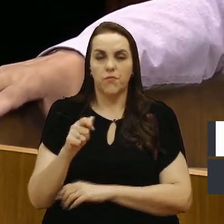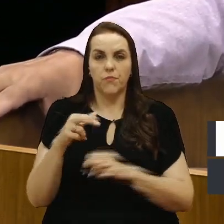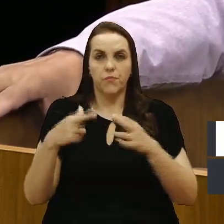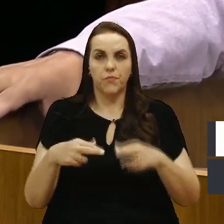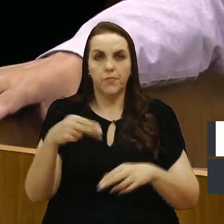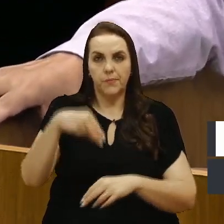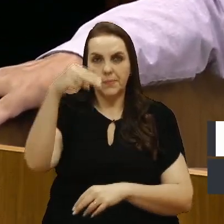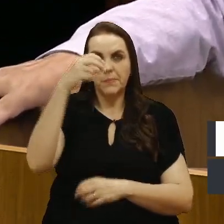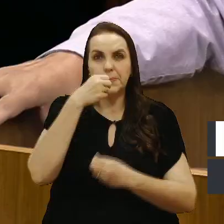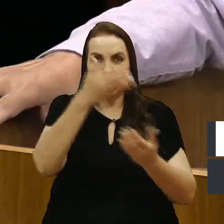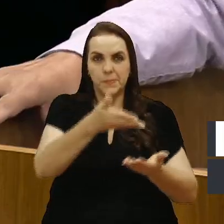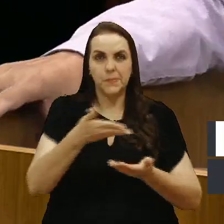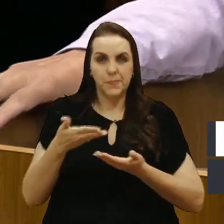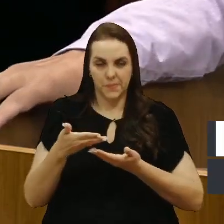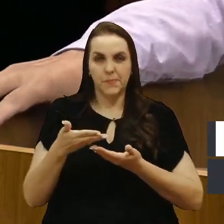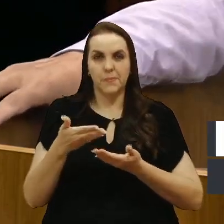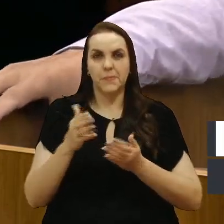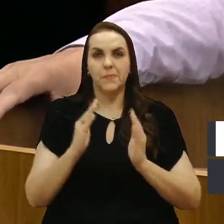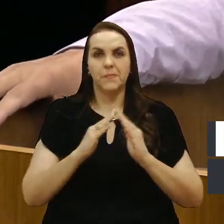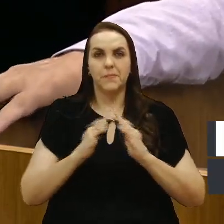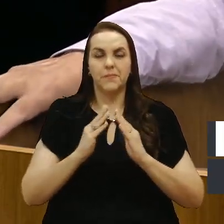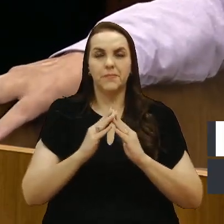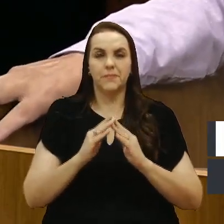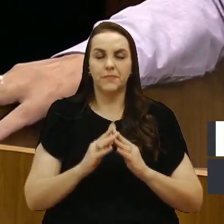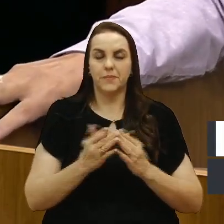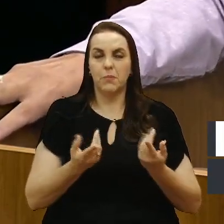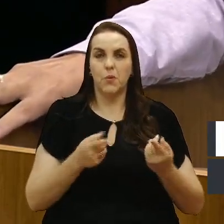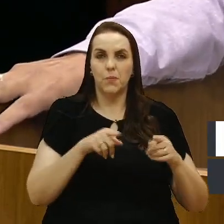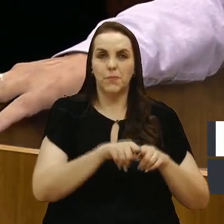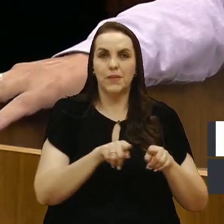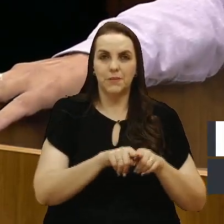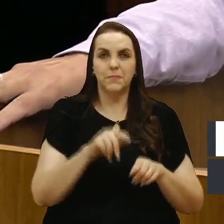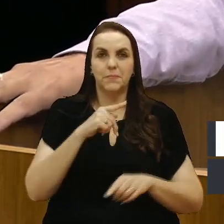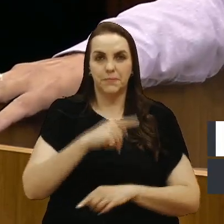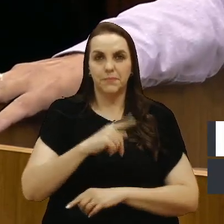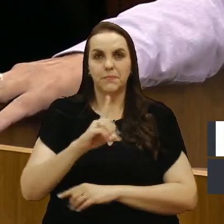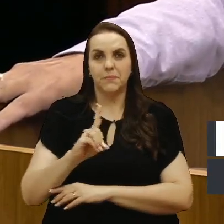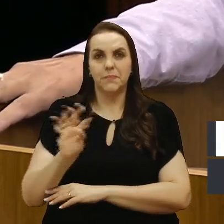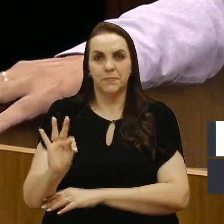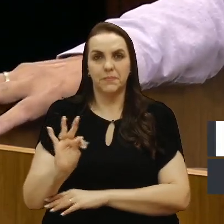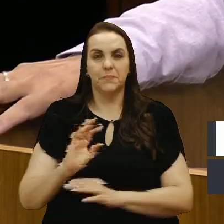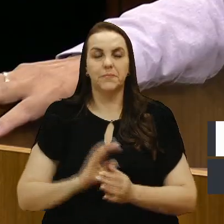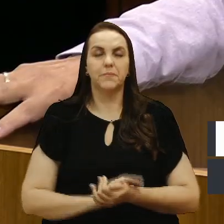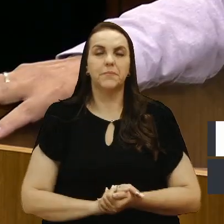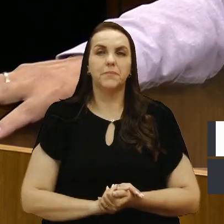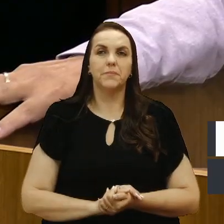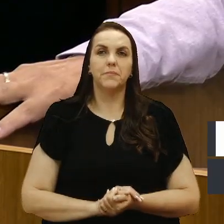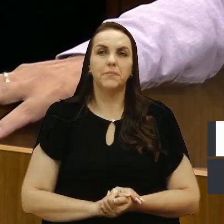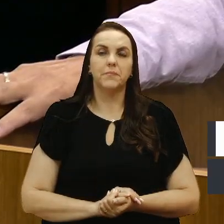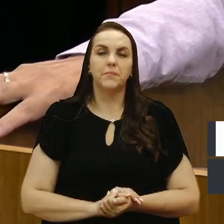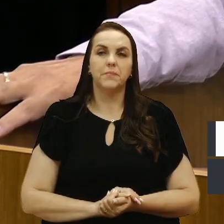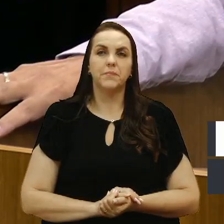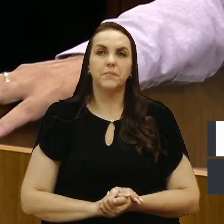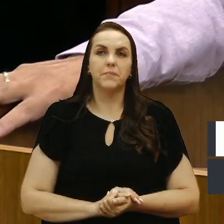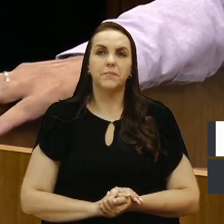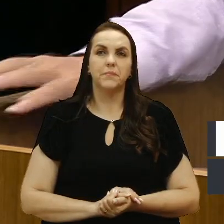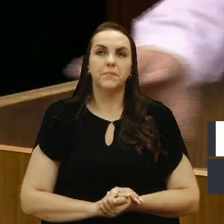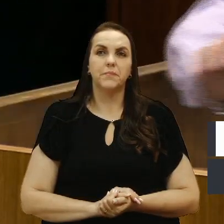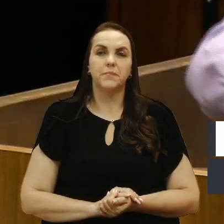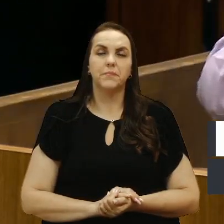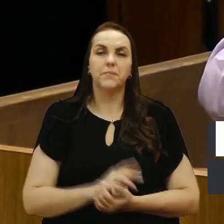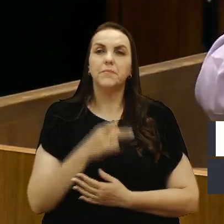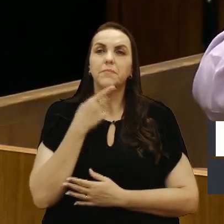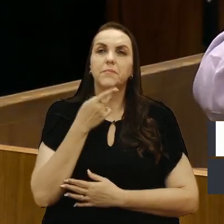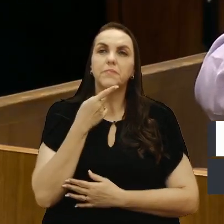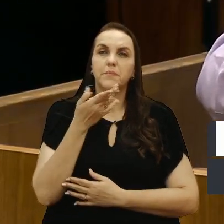sempre meu companheiro do PDT. Eu vou falar um pouco aqui, dizer para o